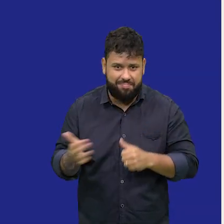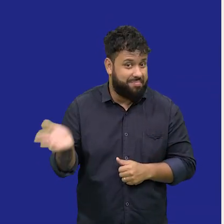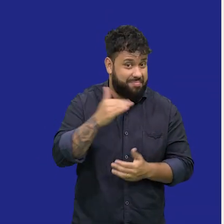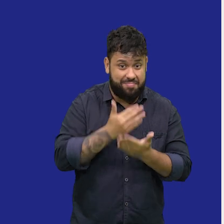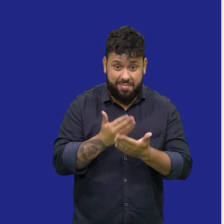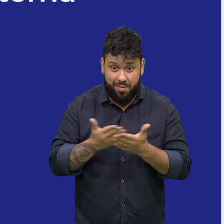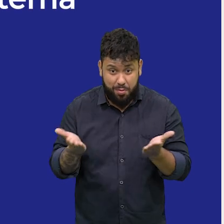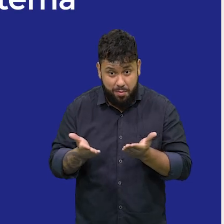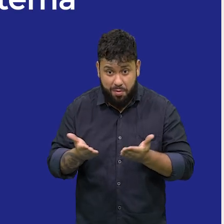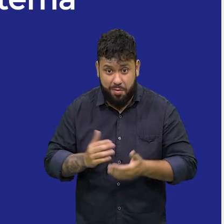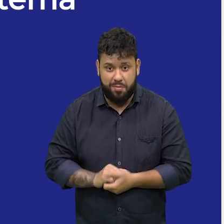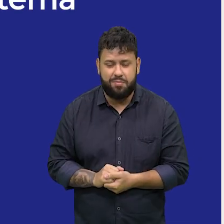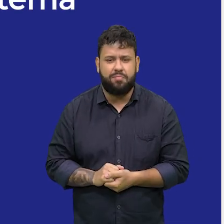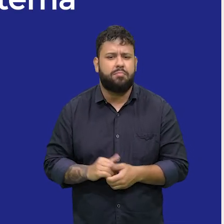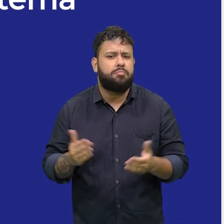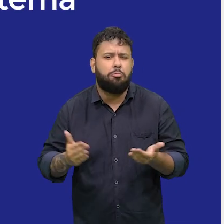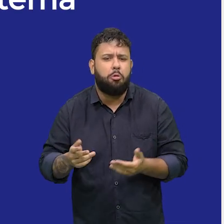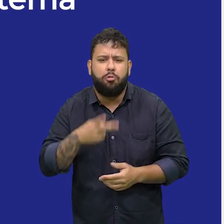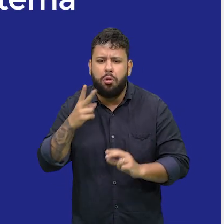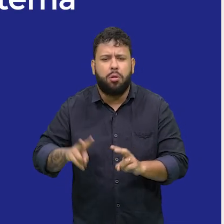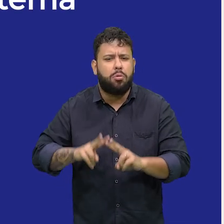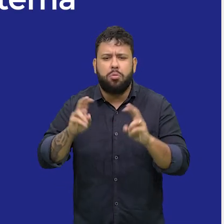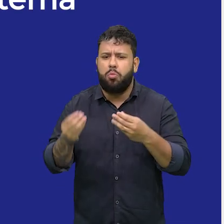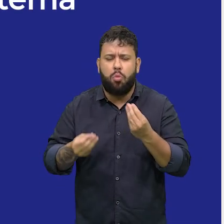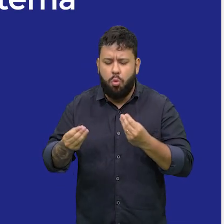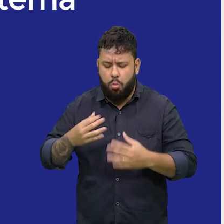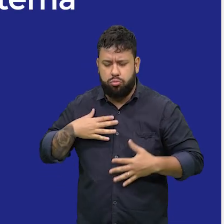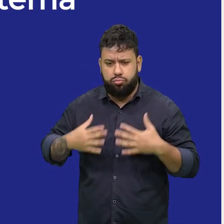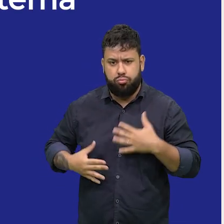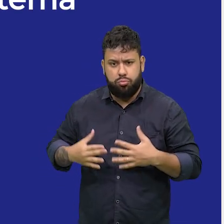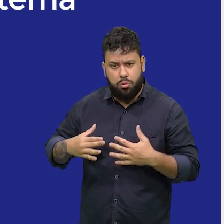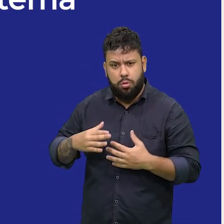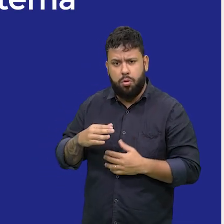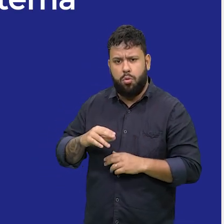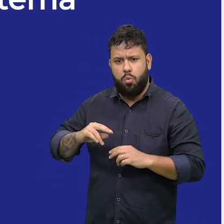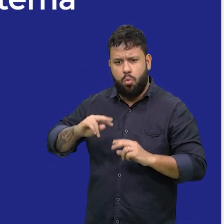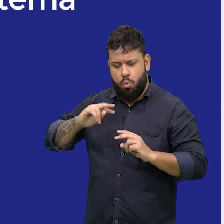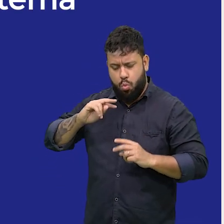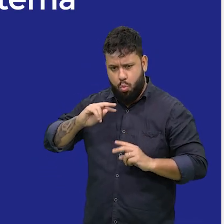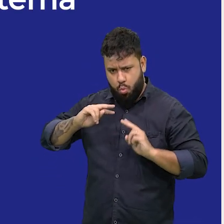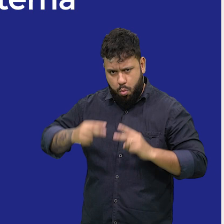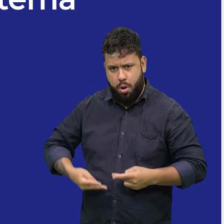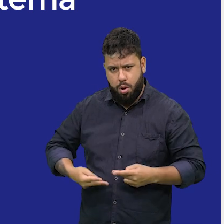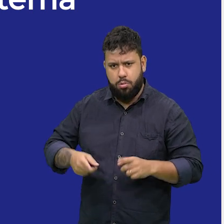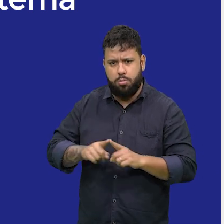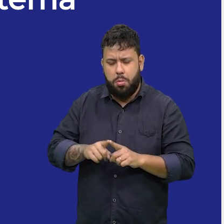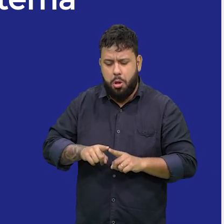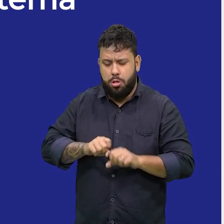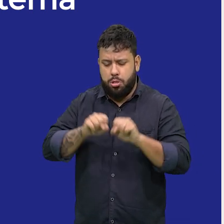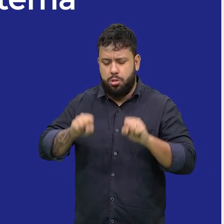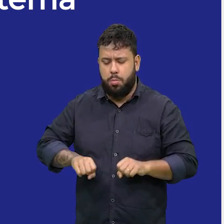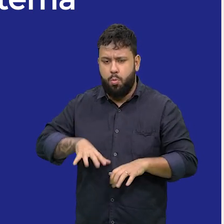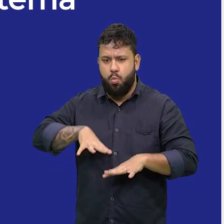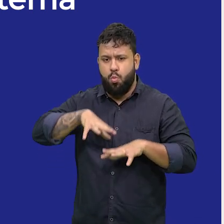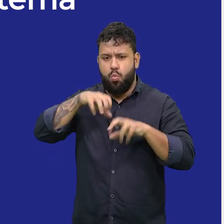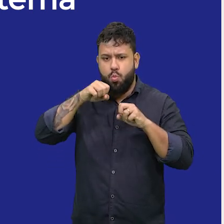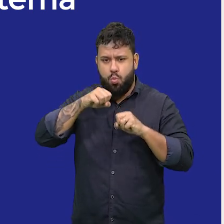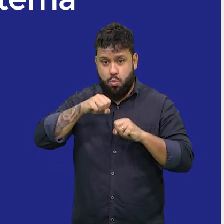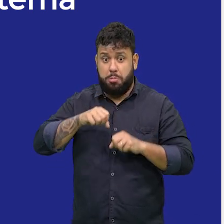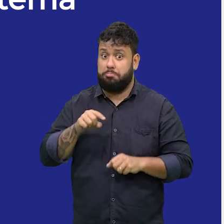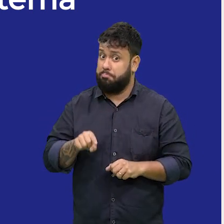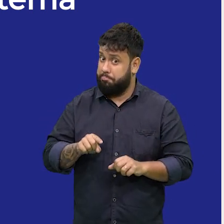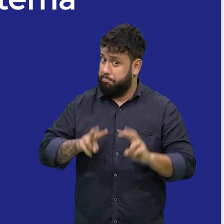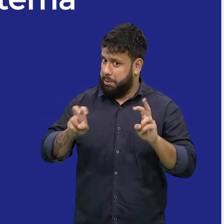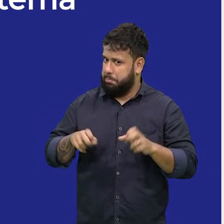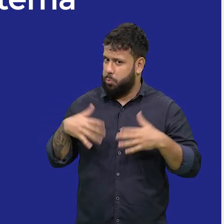vamos à nossa aula de hoje. Hoje nós vamos falar de fisiologia humana, vamos falar de sistema respiratório, tópico